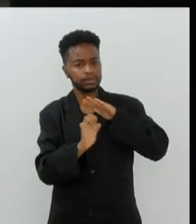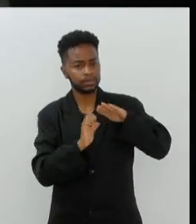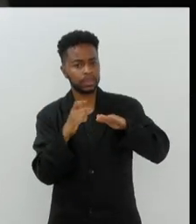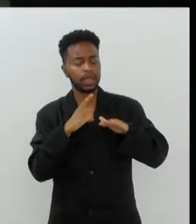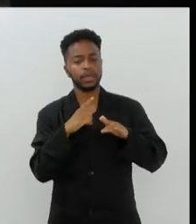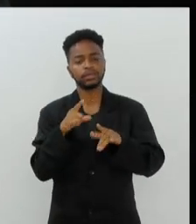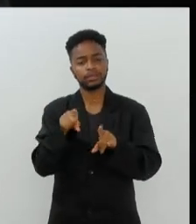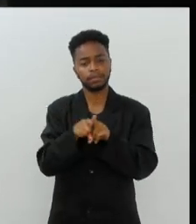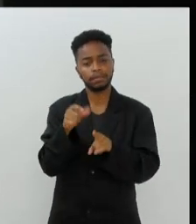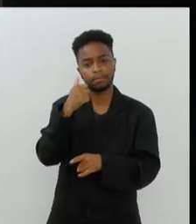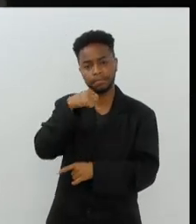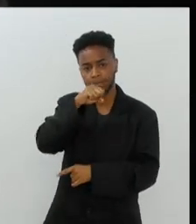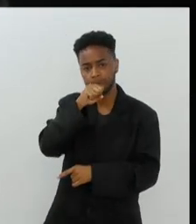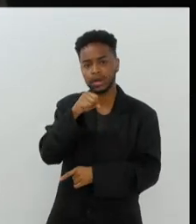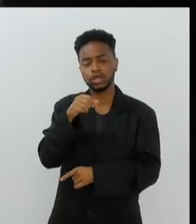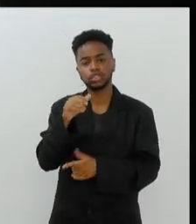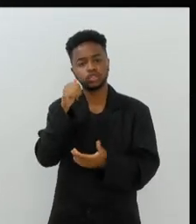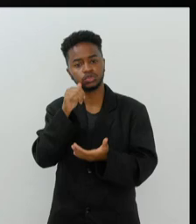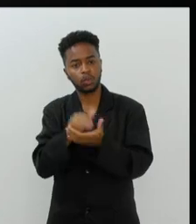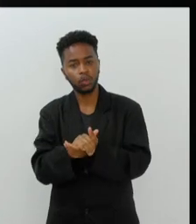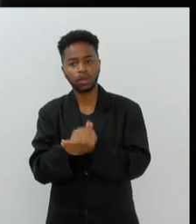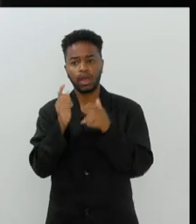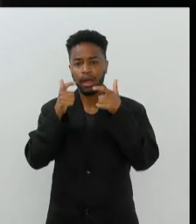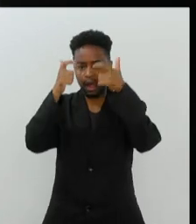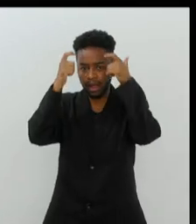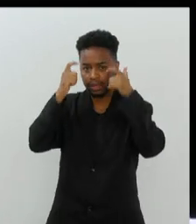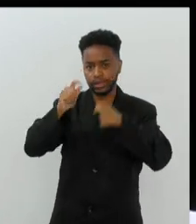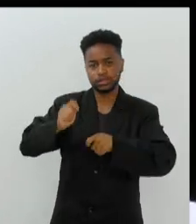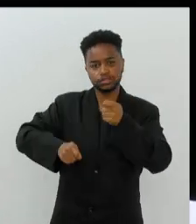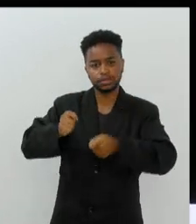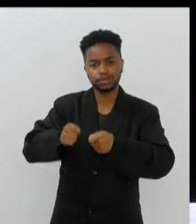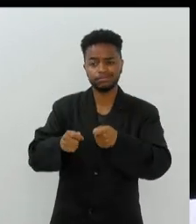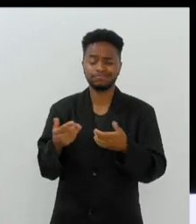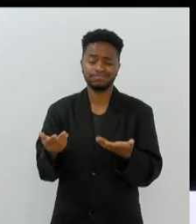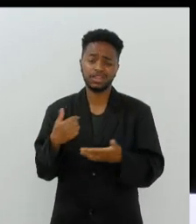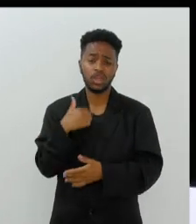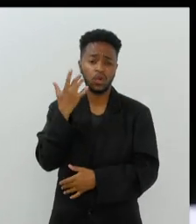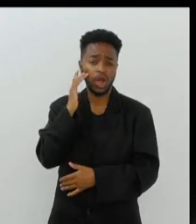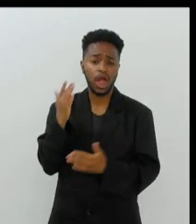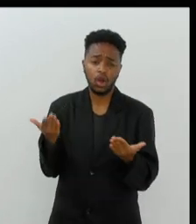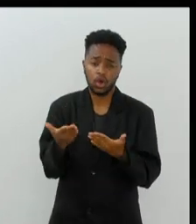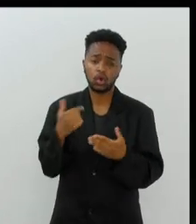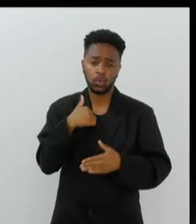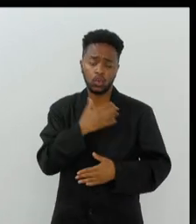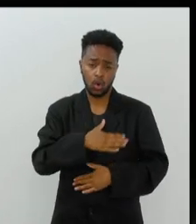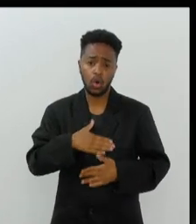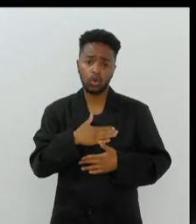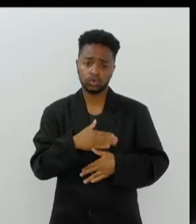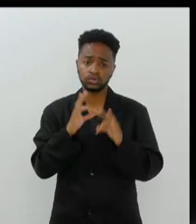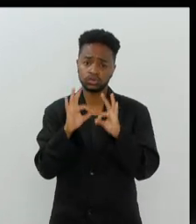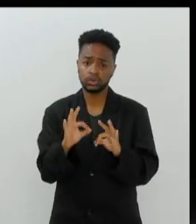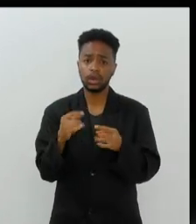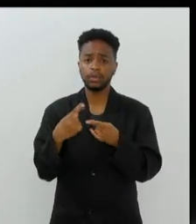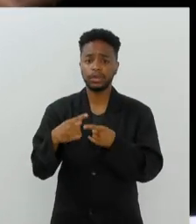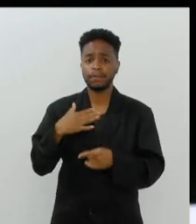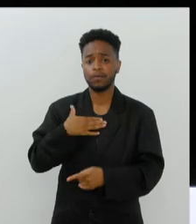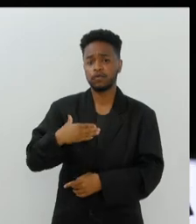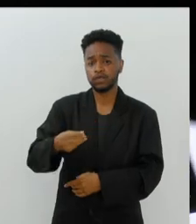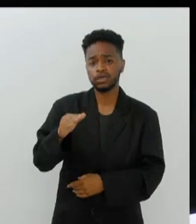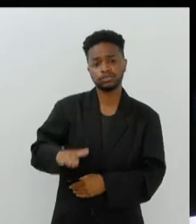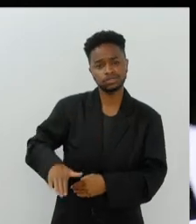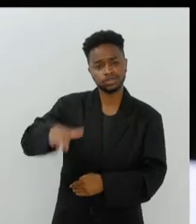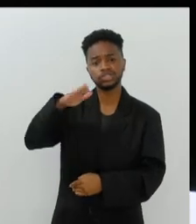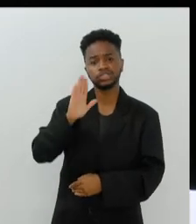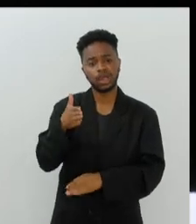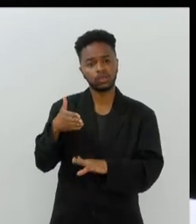empresária, esposa, mãe e rainha de bateria? Eu te confesso que hoje eu acho que vai ser um reinado que eu vou curtir muito, pelo fato do meu filho